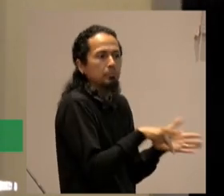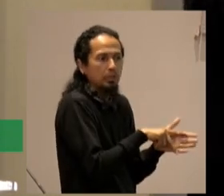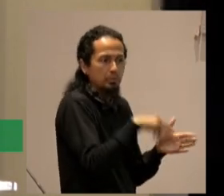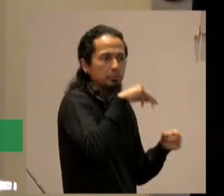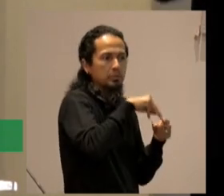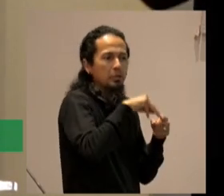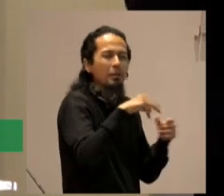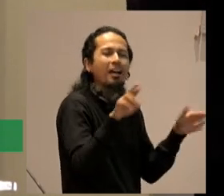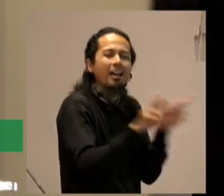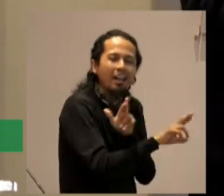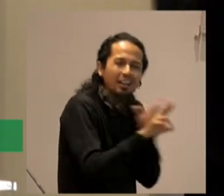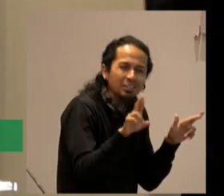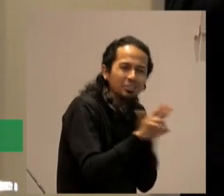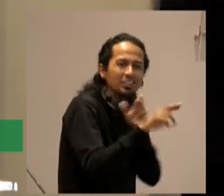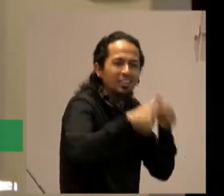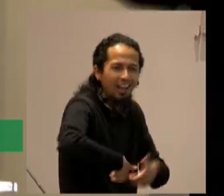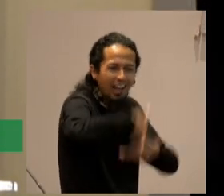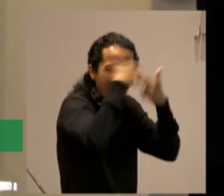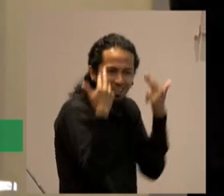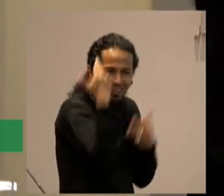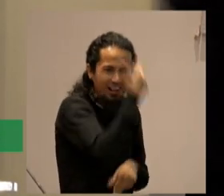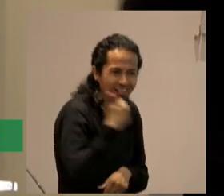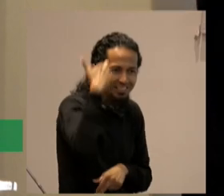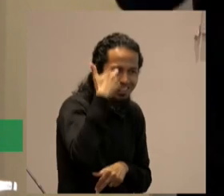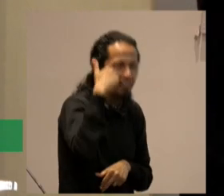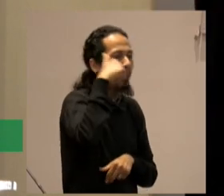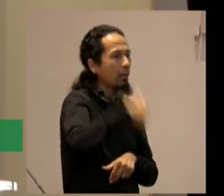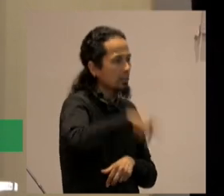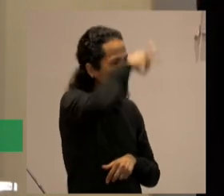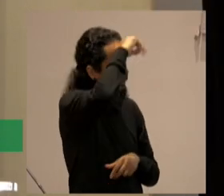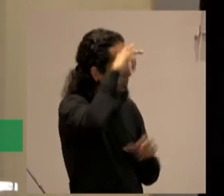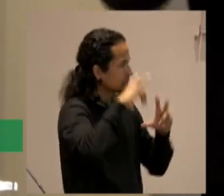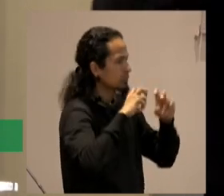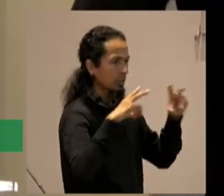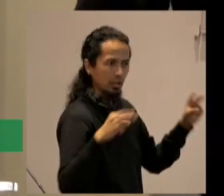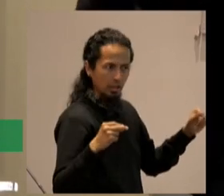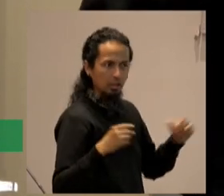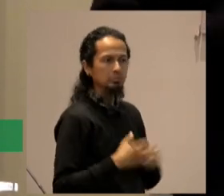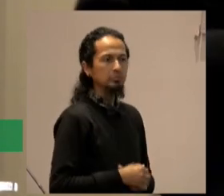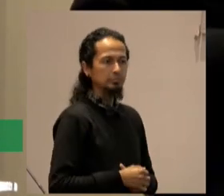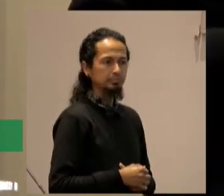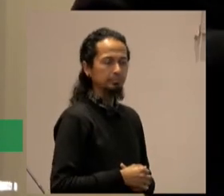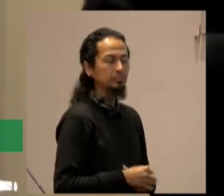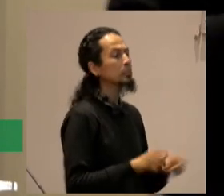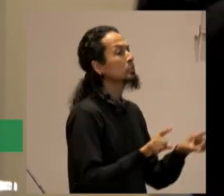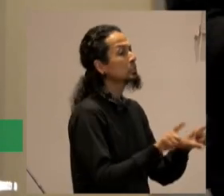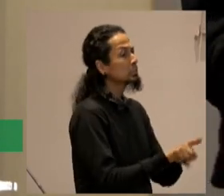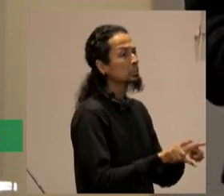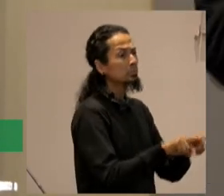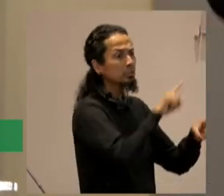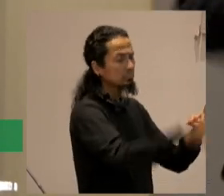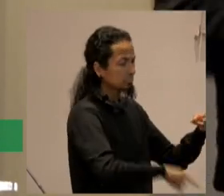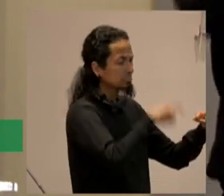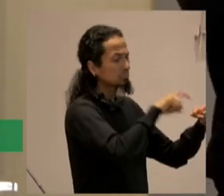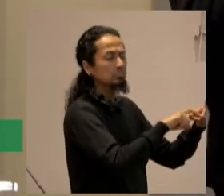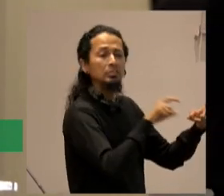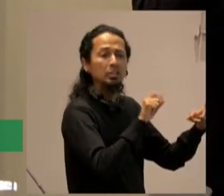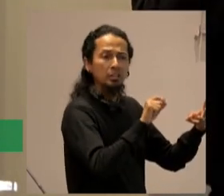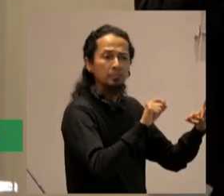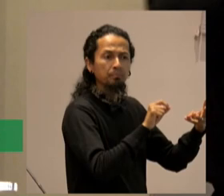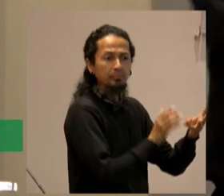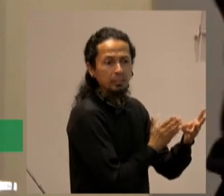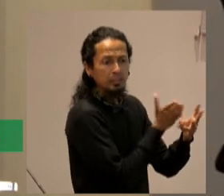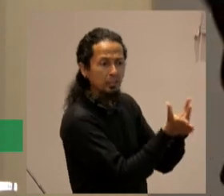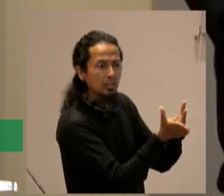relações étnico-raciais na educação básica na rede municipal de ensino de Florianópolis. Também é um eixo